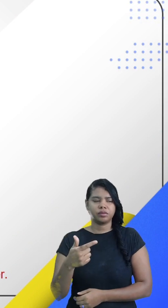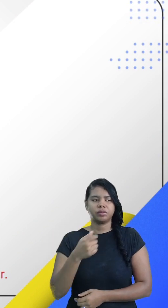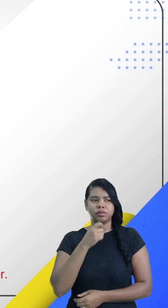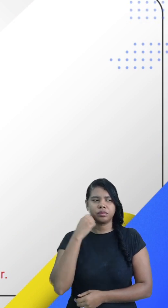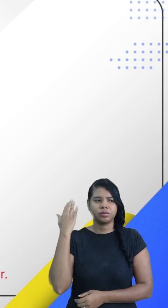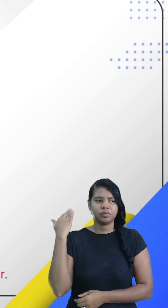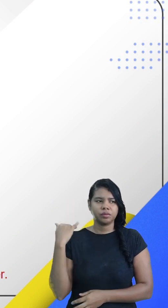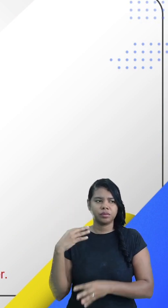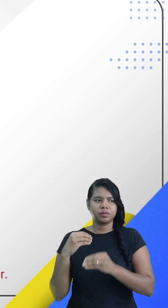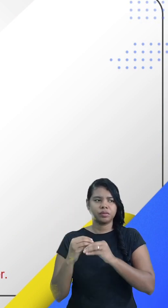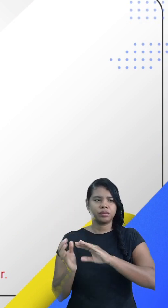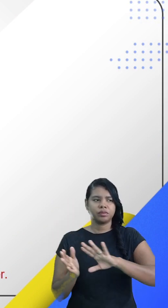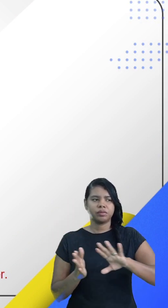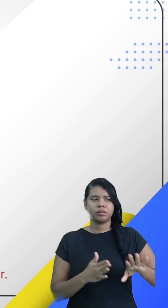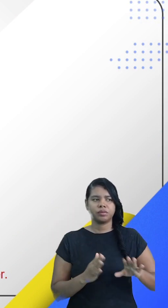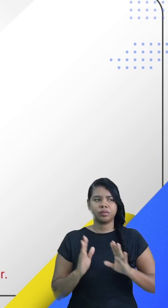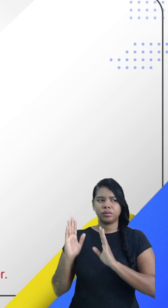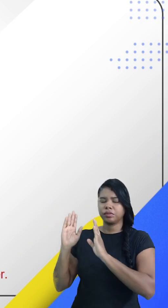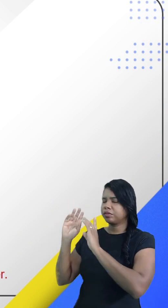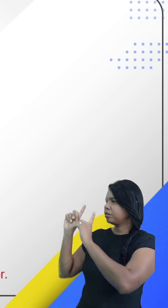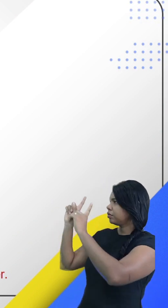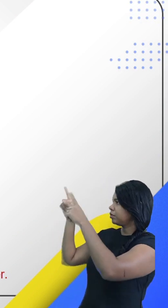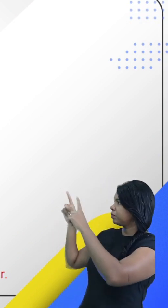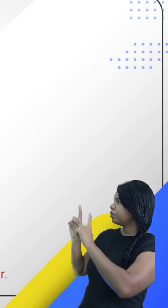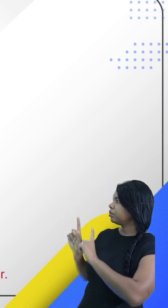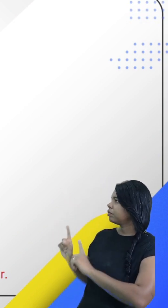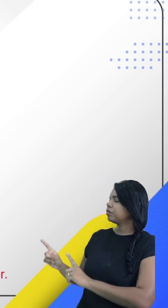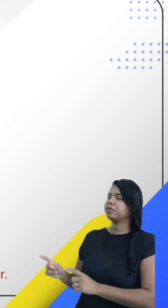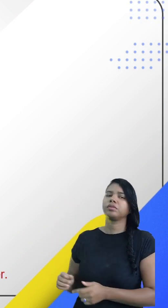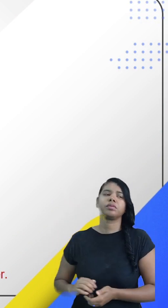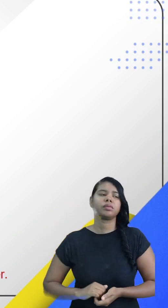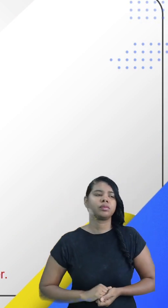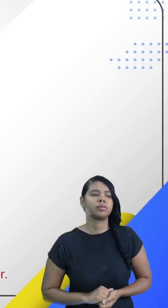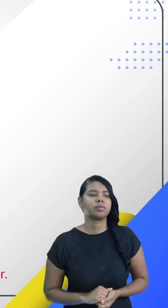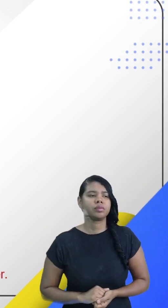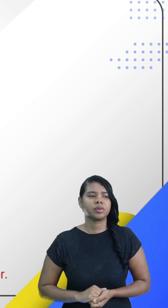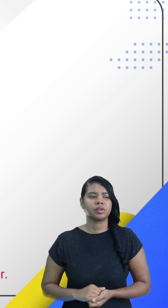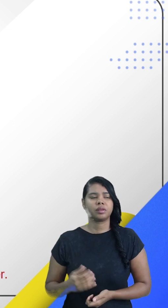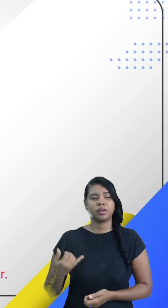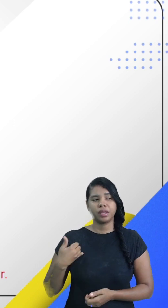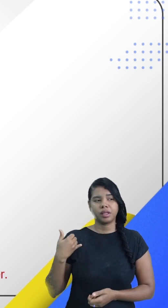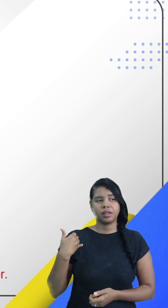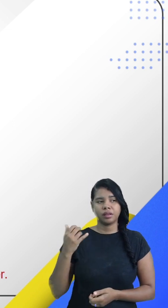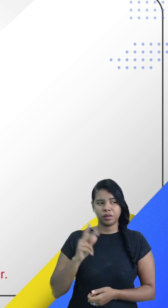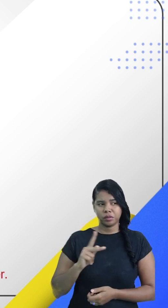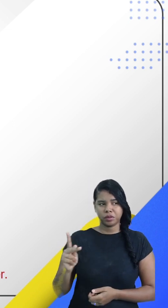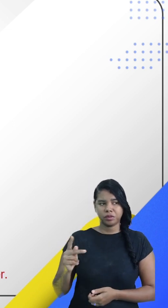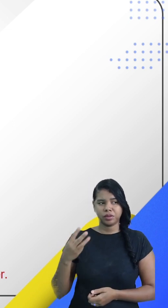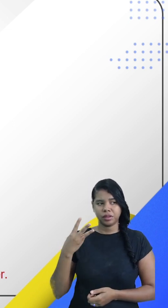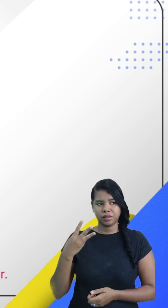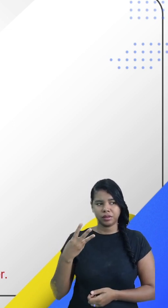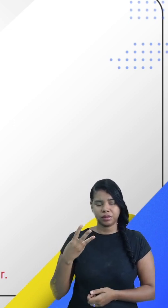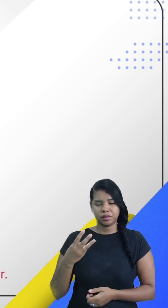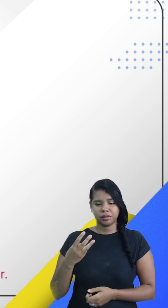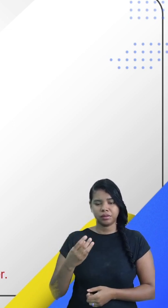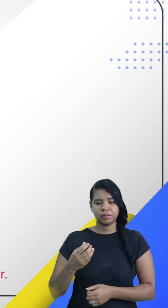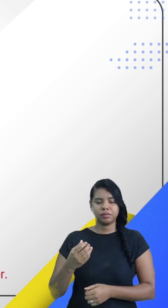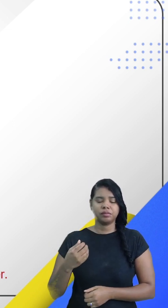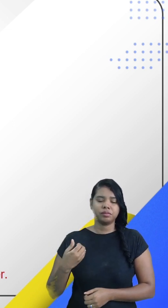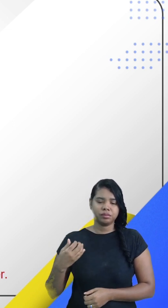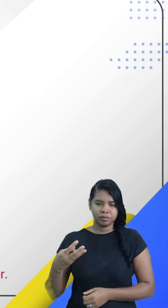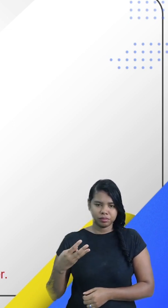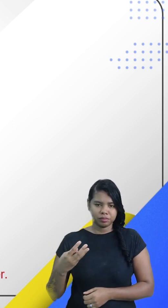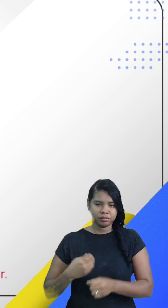Quando essa NBR aí lançou, eu já estava com uns 3 anos de idade, né? A NBR 6028